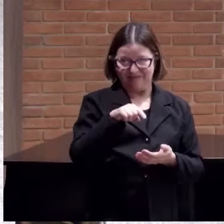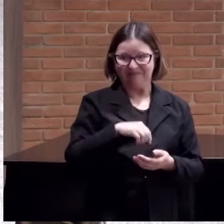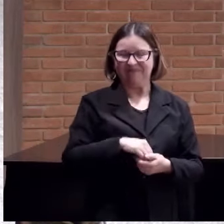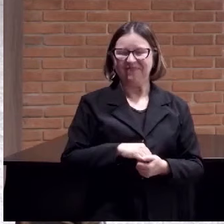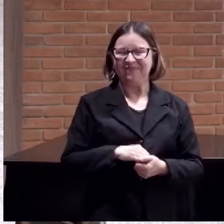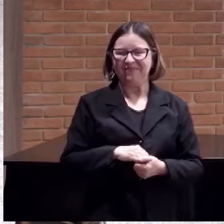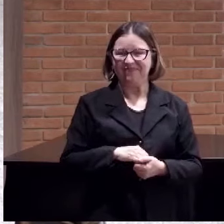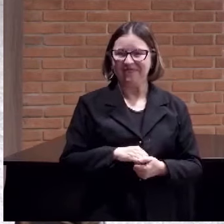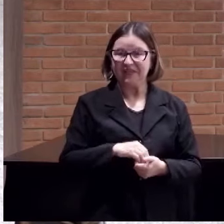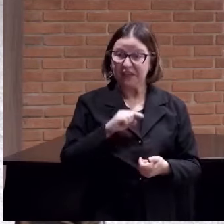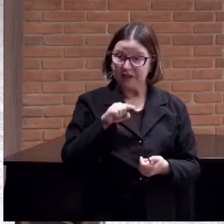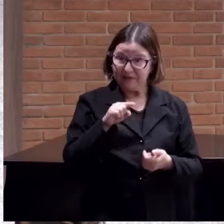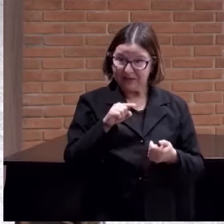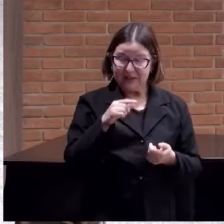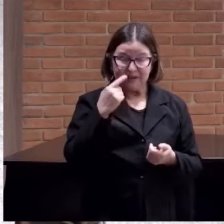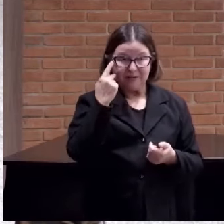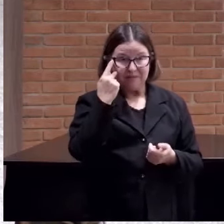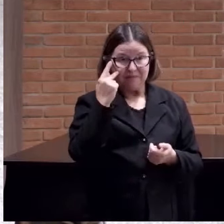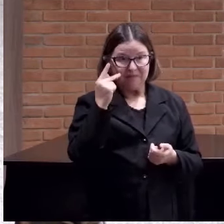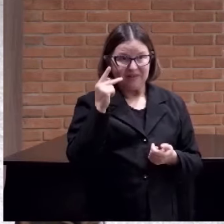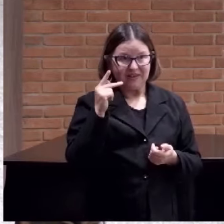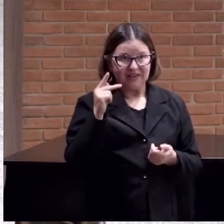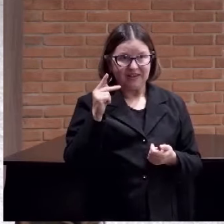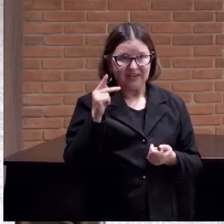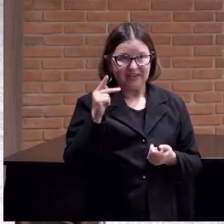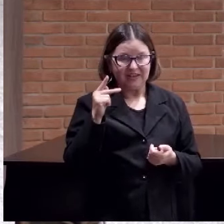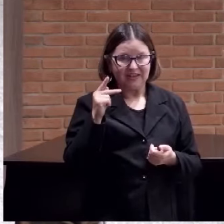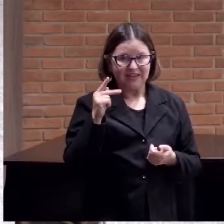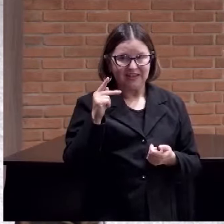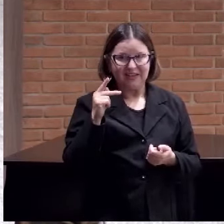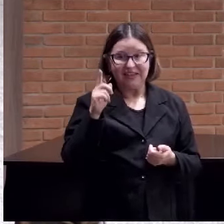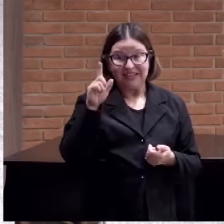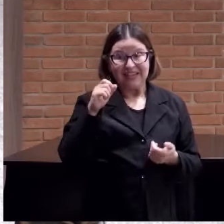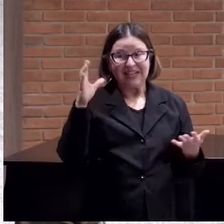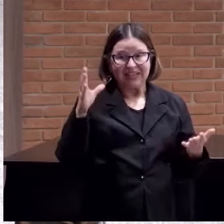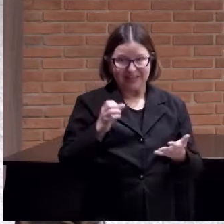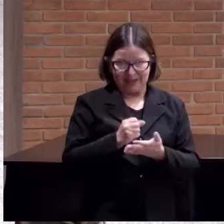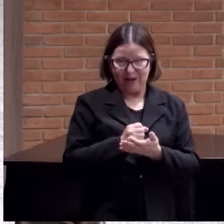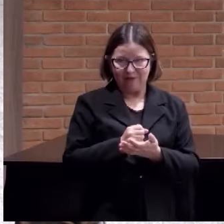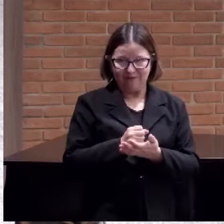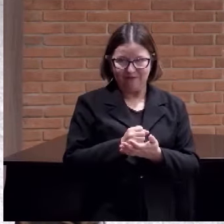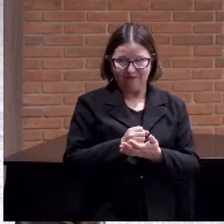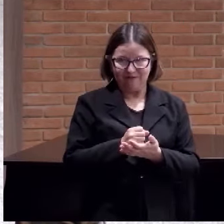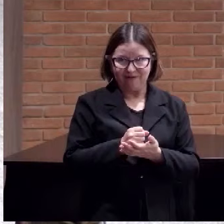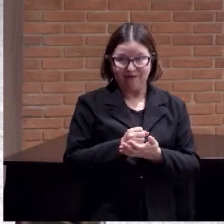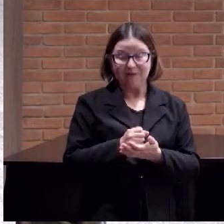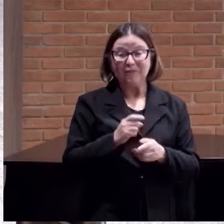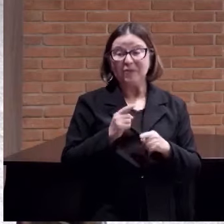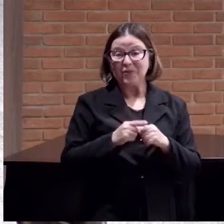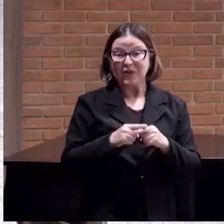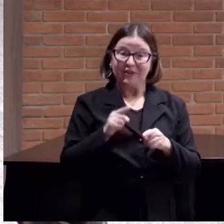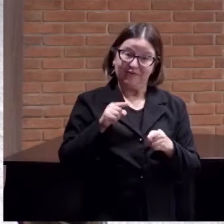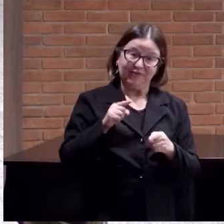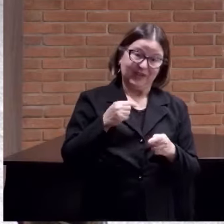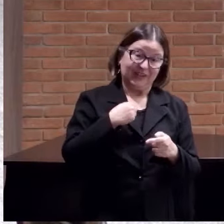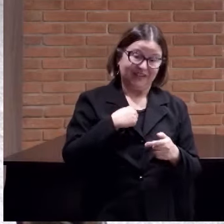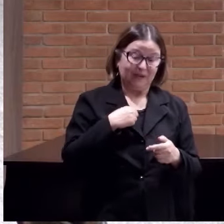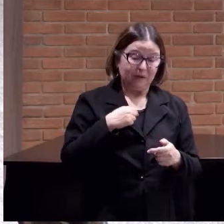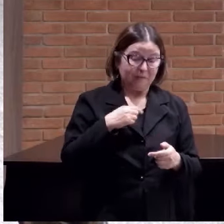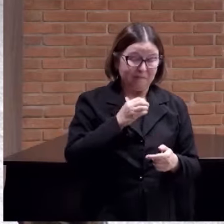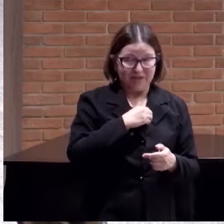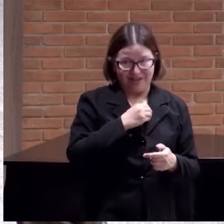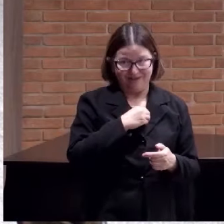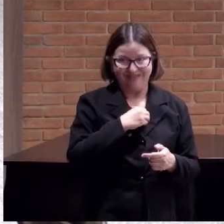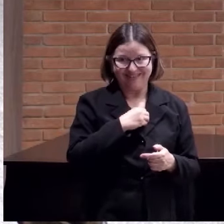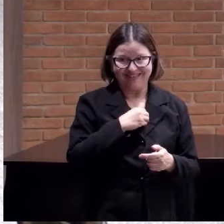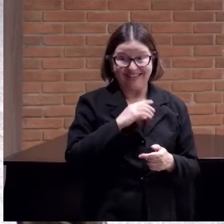E que você, para ser salvo, tem que ser o pior. Porque Ele escolheu as coisas loucas deste mundo.